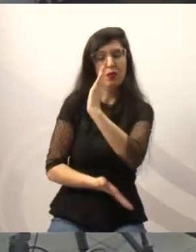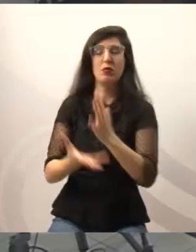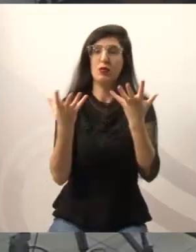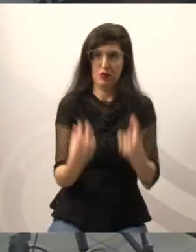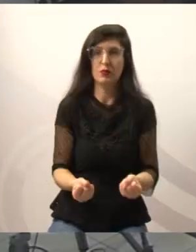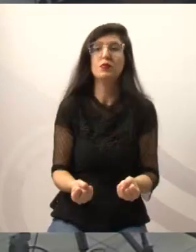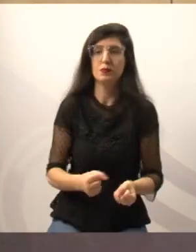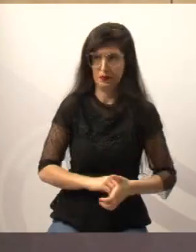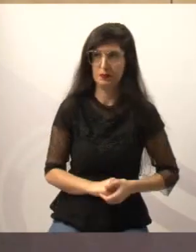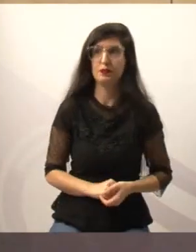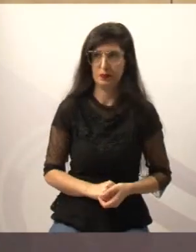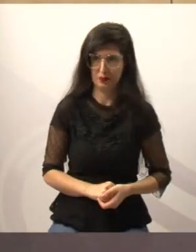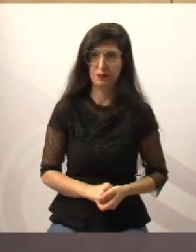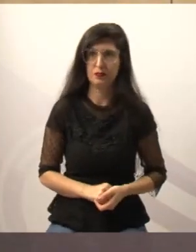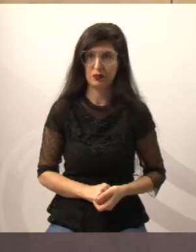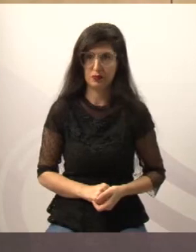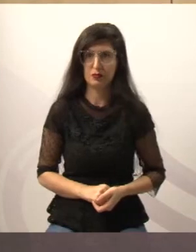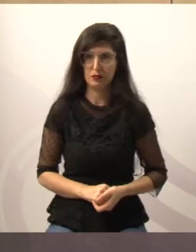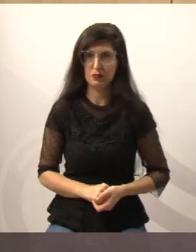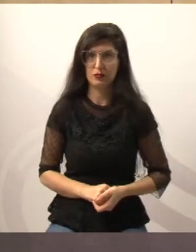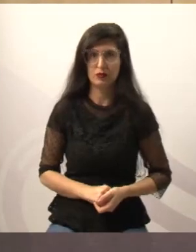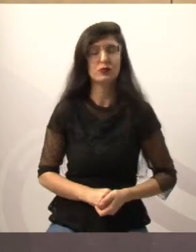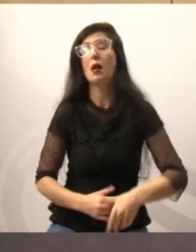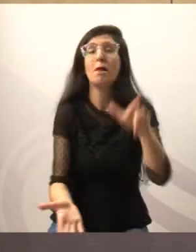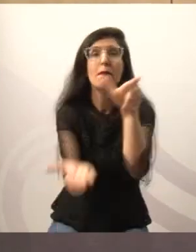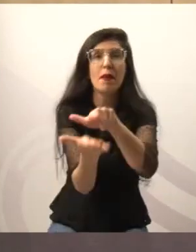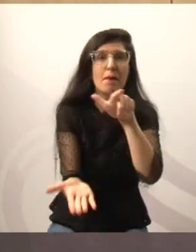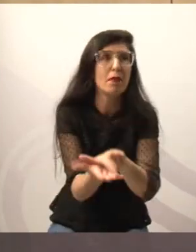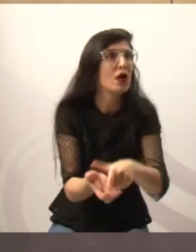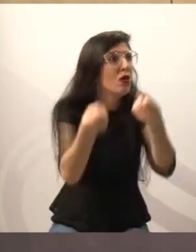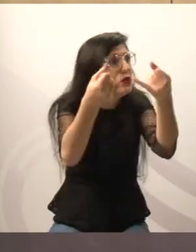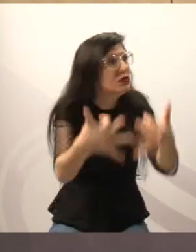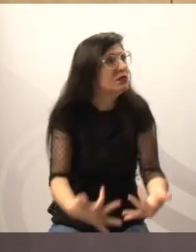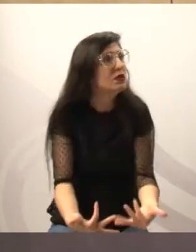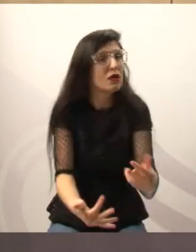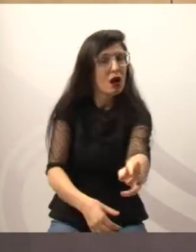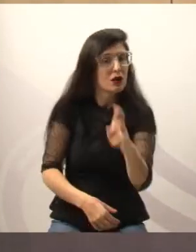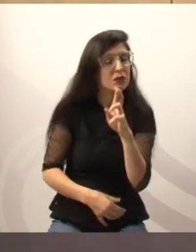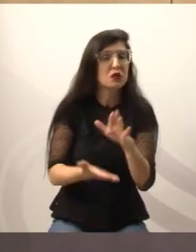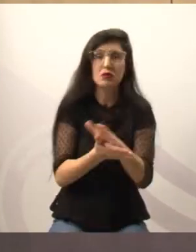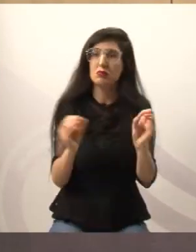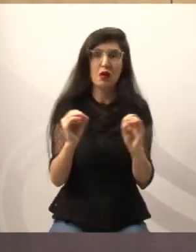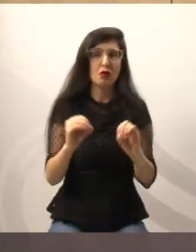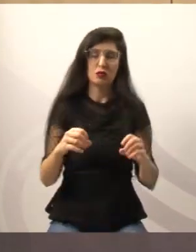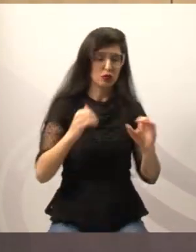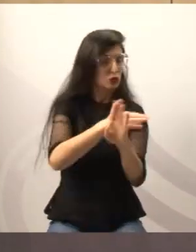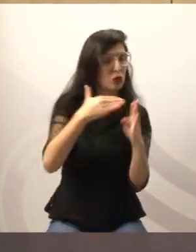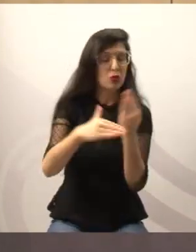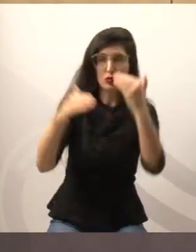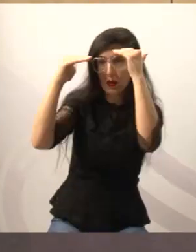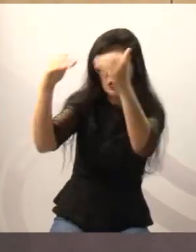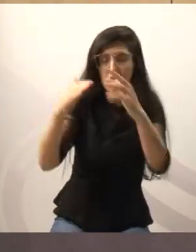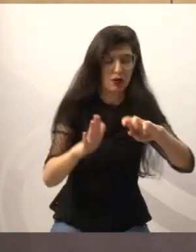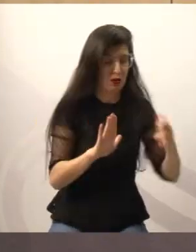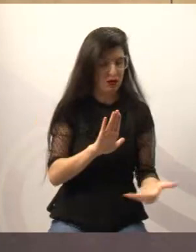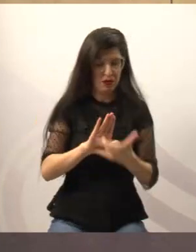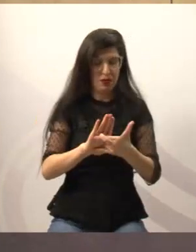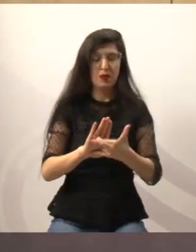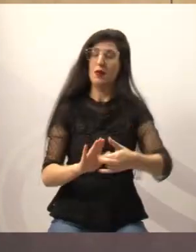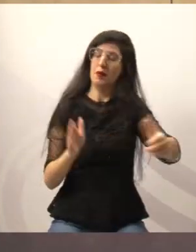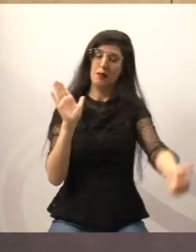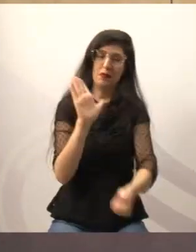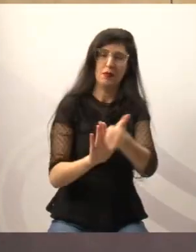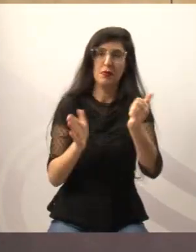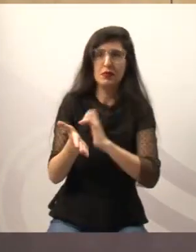aprovado. Não temos mais pedido de informações, foram todos apreciados na forma regimental. Solicito ao primeiro secretário que faça